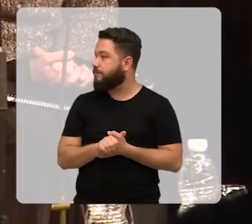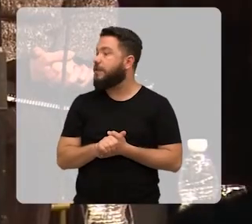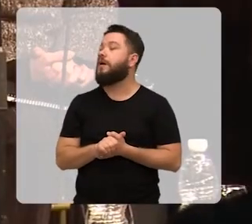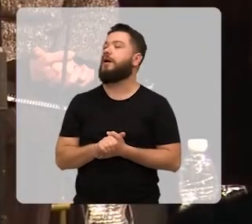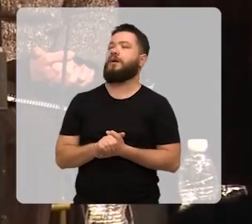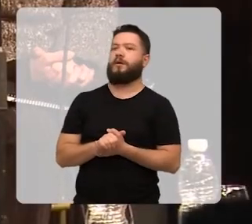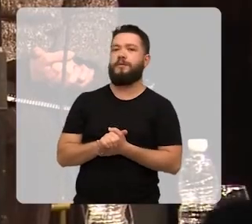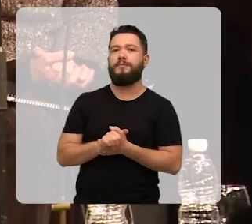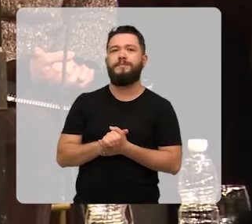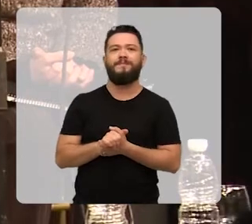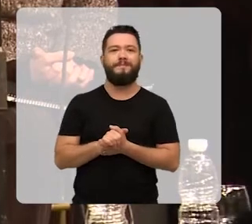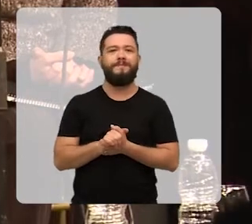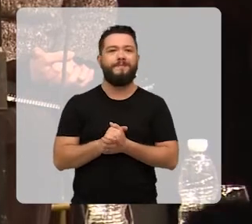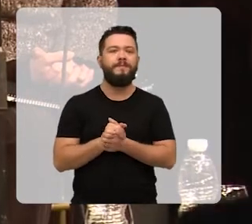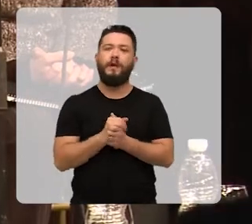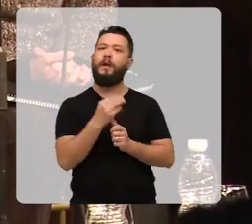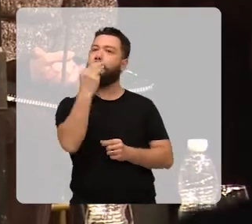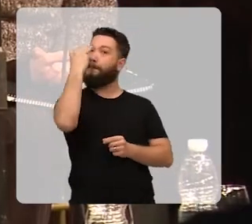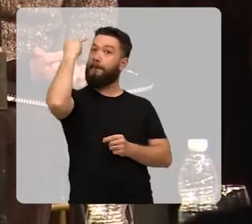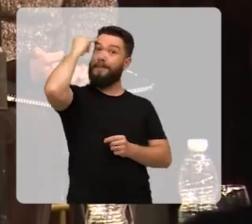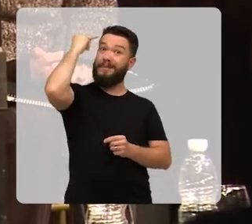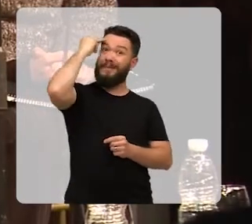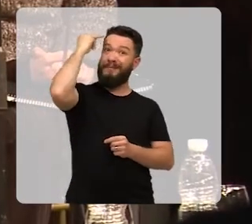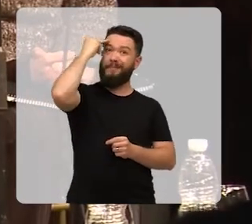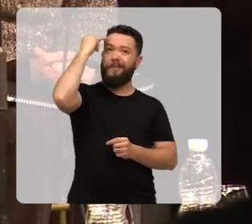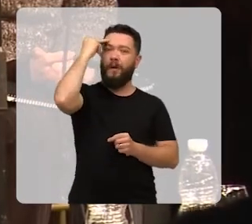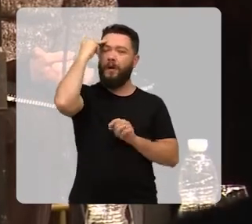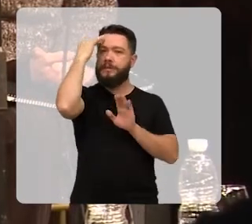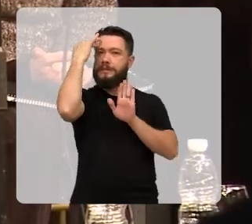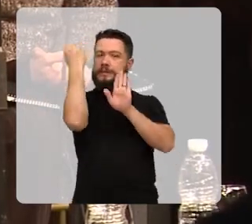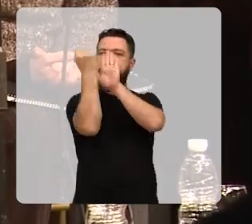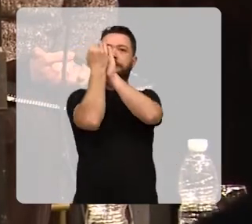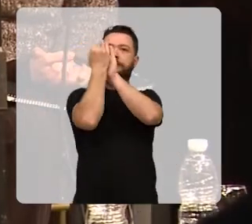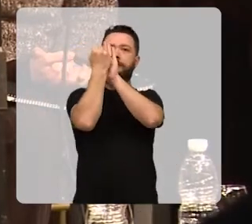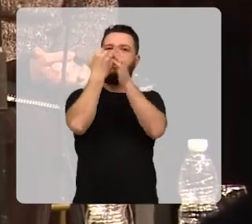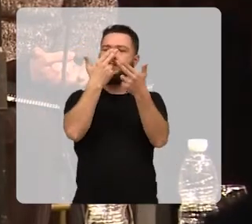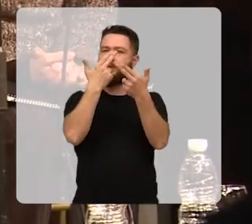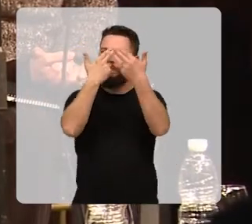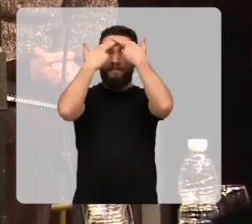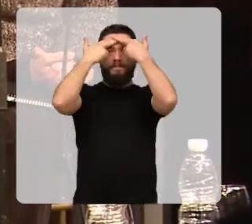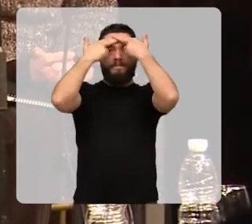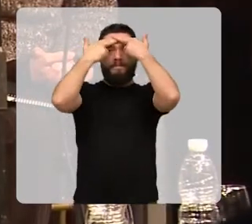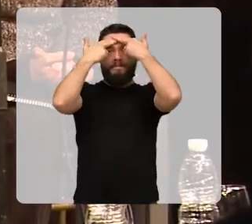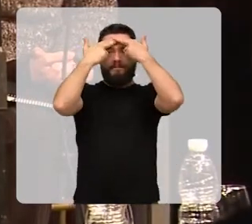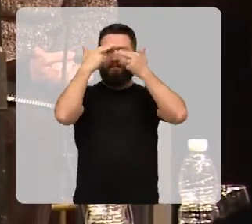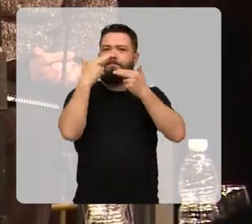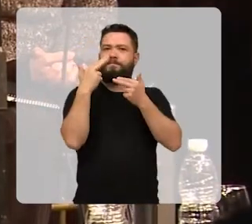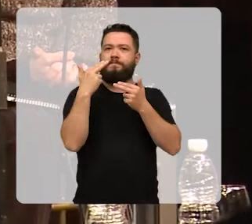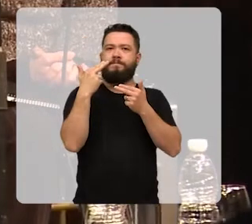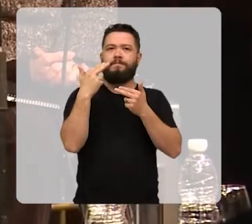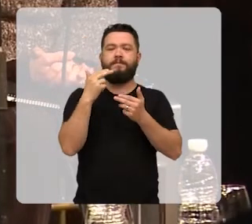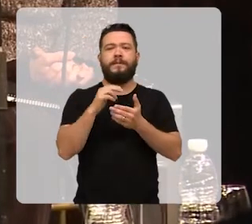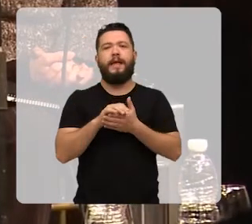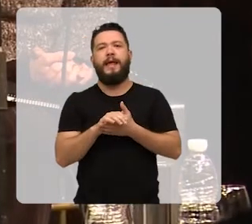...como as suas memórias, que deixam que